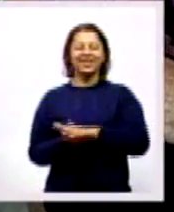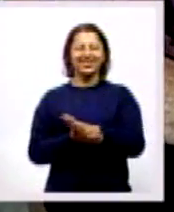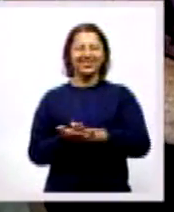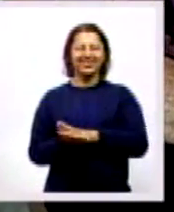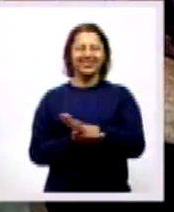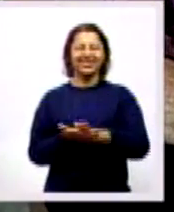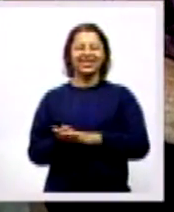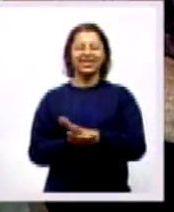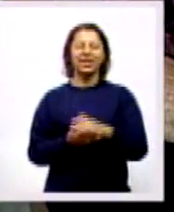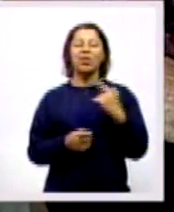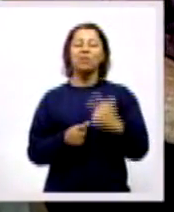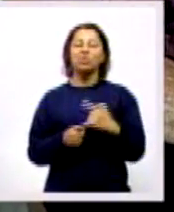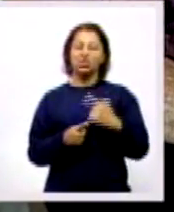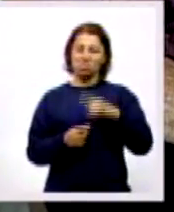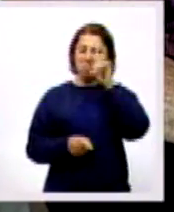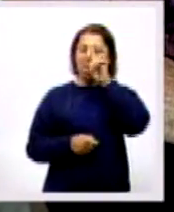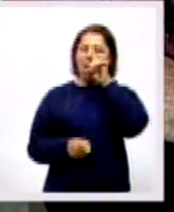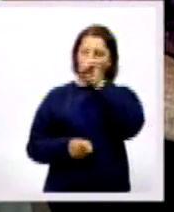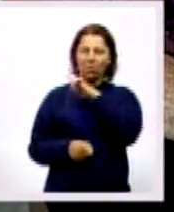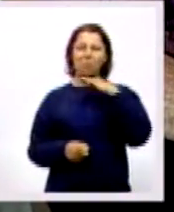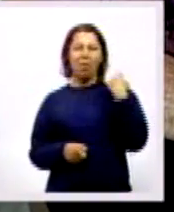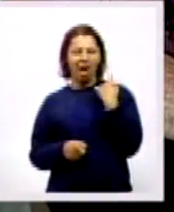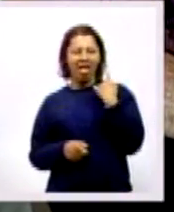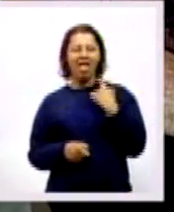que mata.